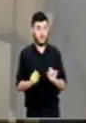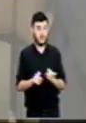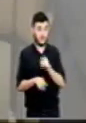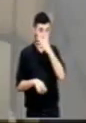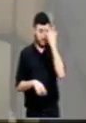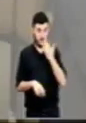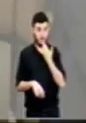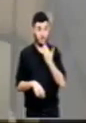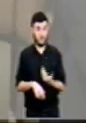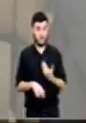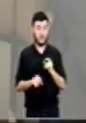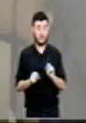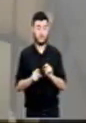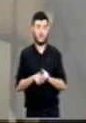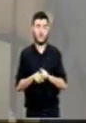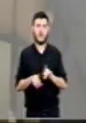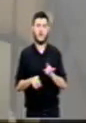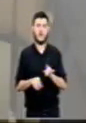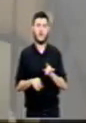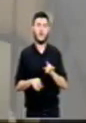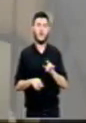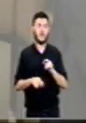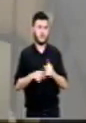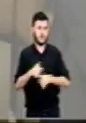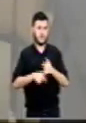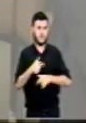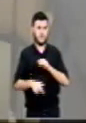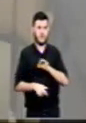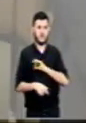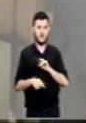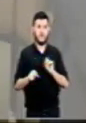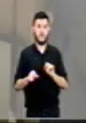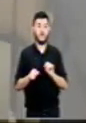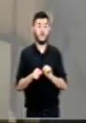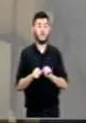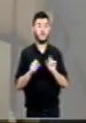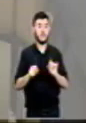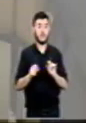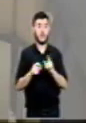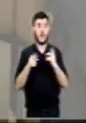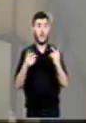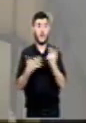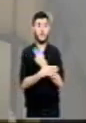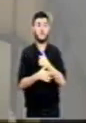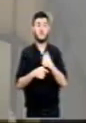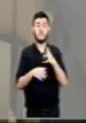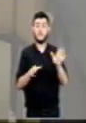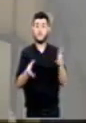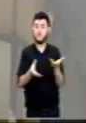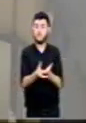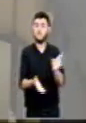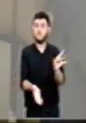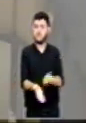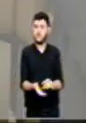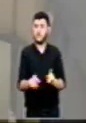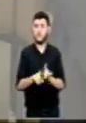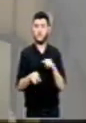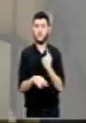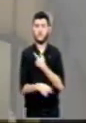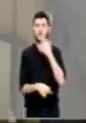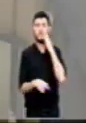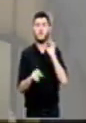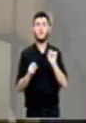operações policiais em evidência por violação ao princípio do juiz natural, que foi o que aconteceu no processo aqui também. Houve uma